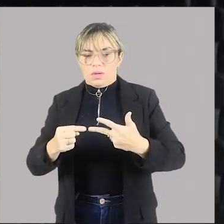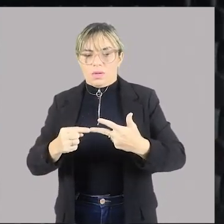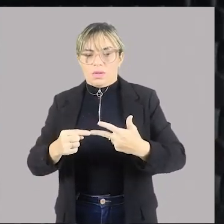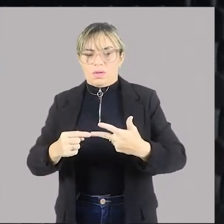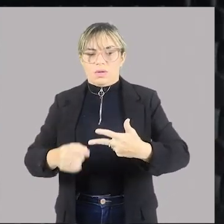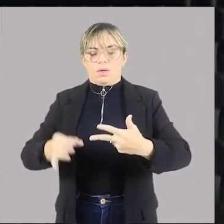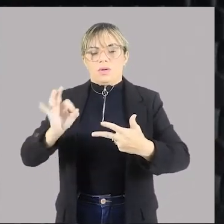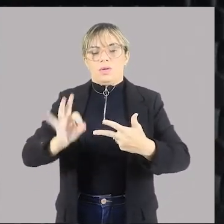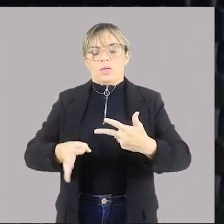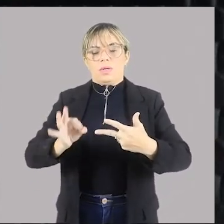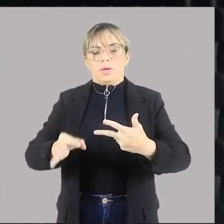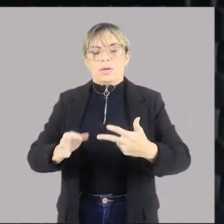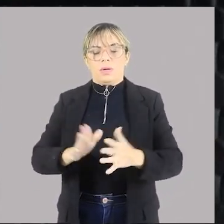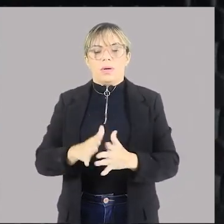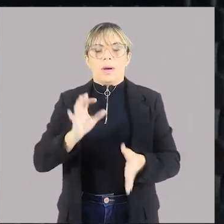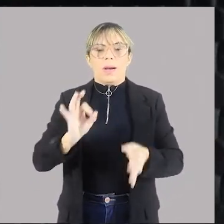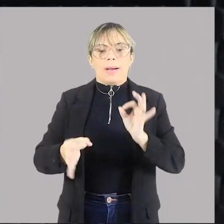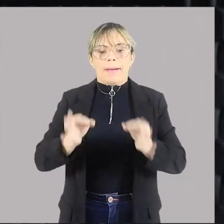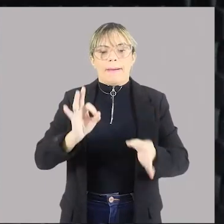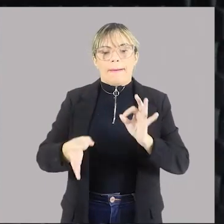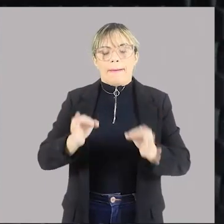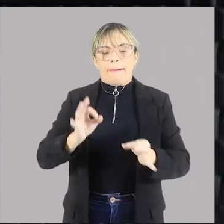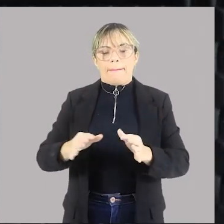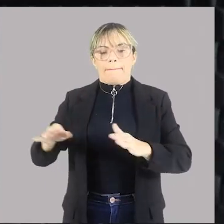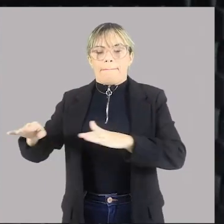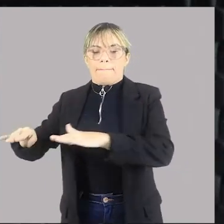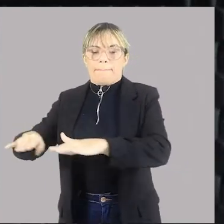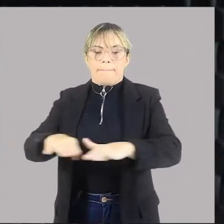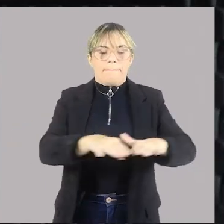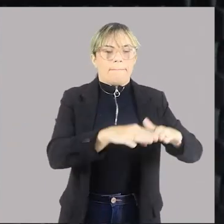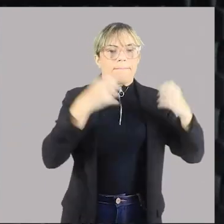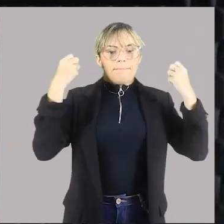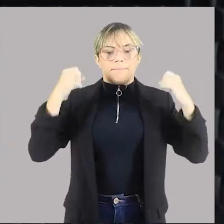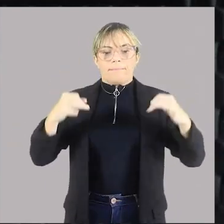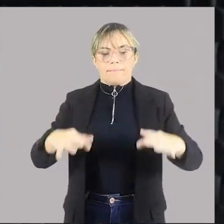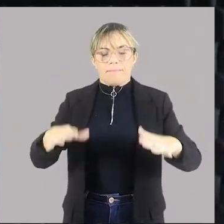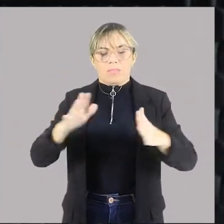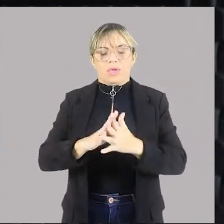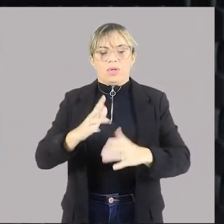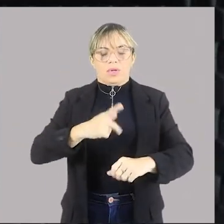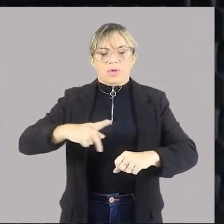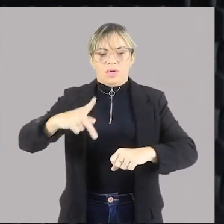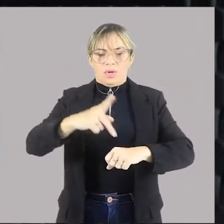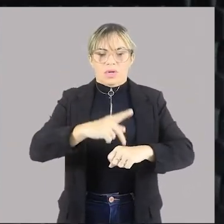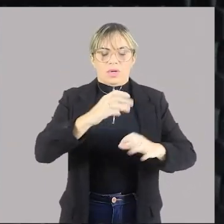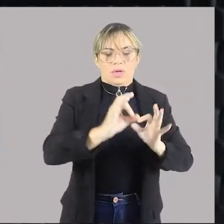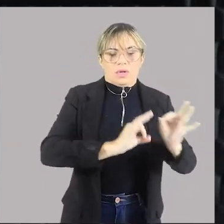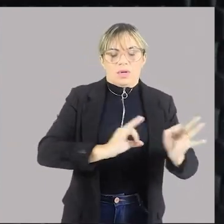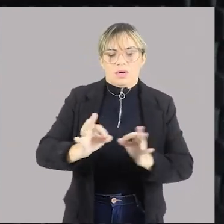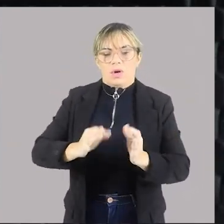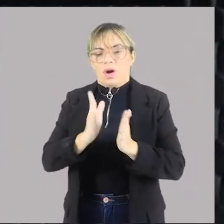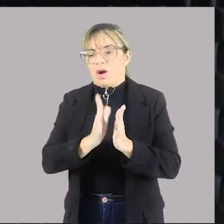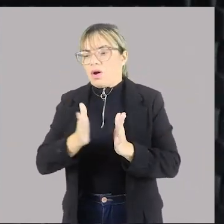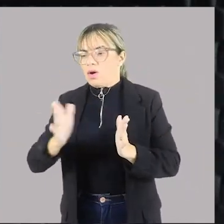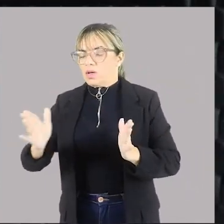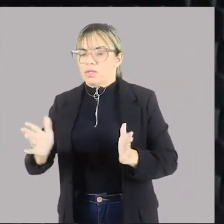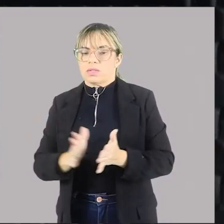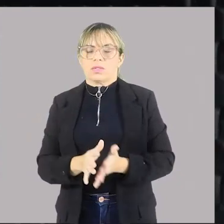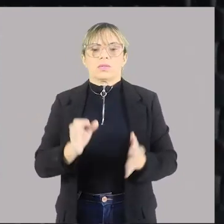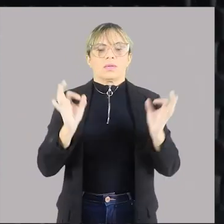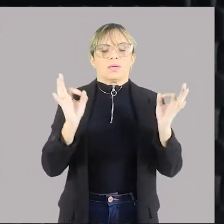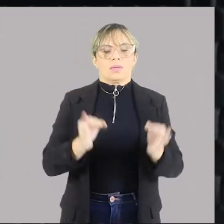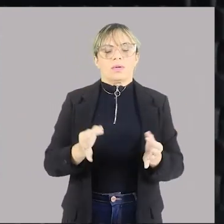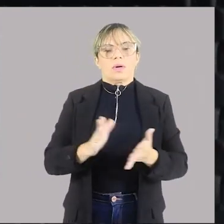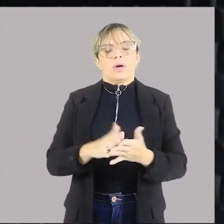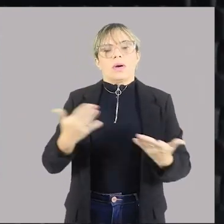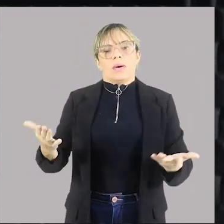essas três funções elas estejam trabalhando para alcançar uma harmonia estatal, certo? Nesse sentido, apesar